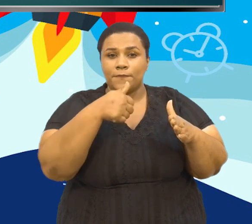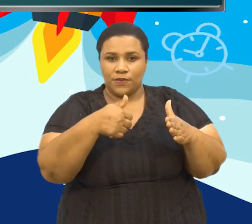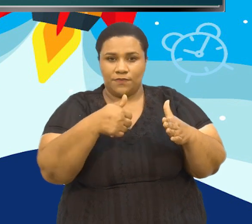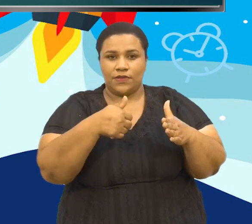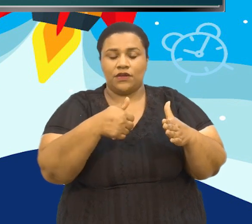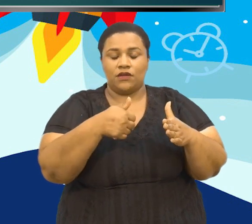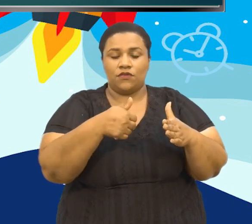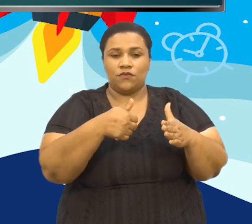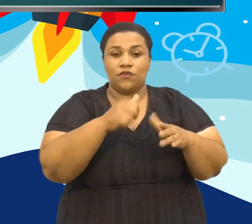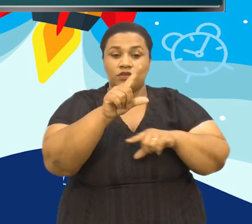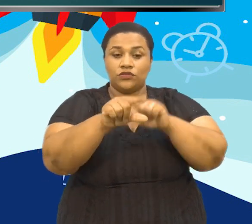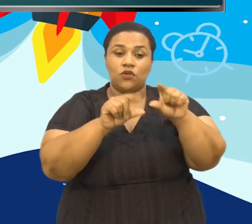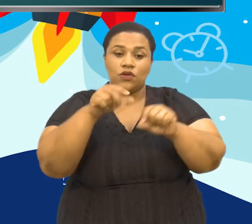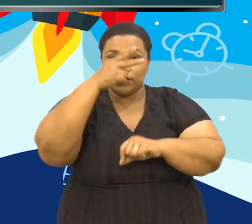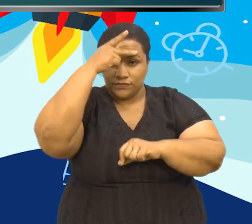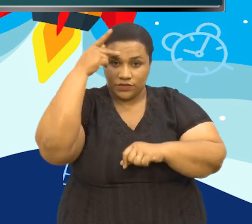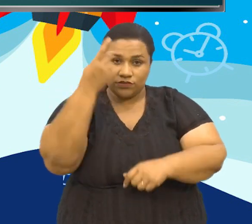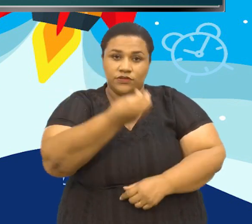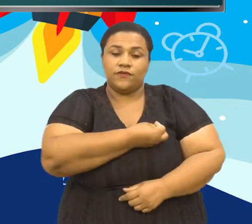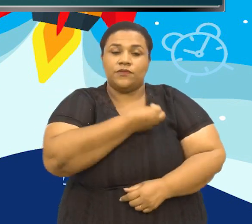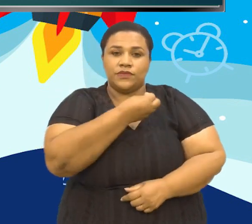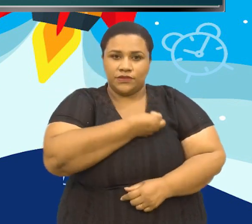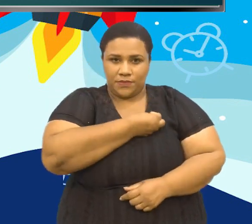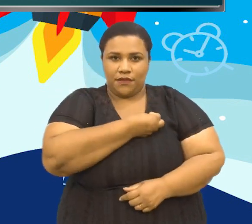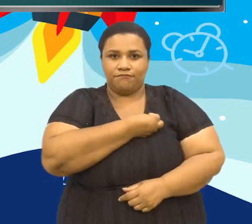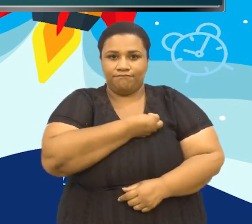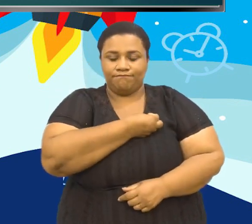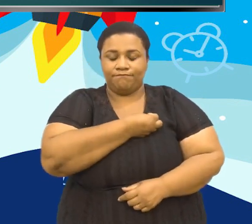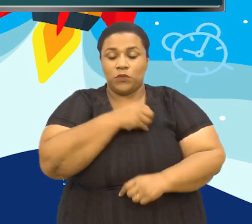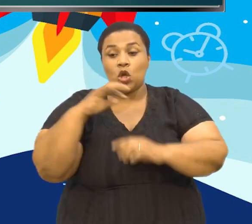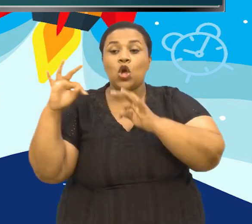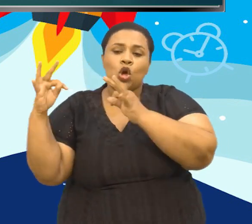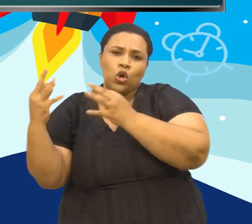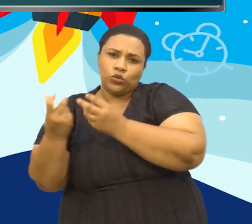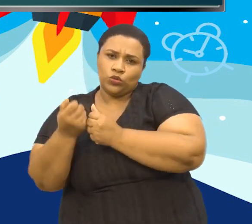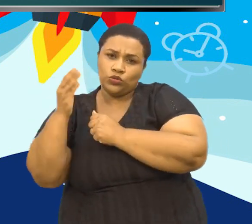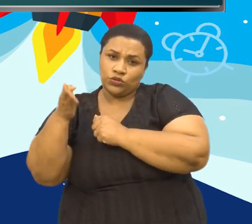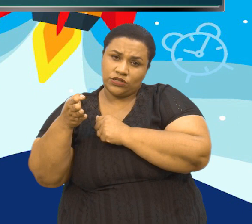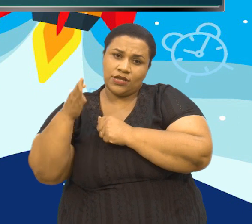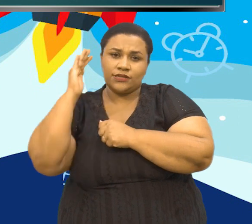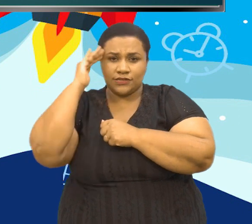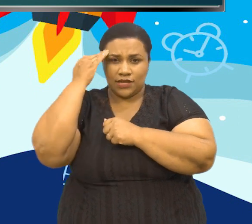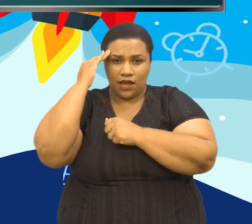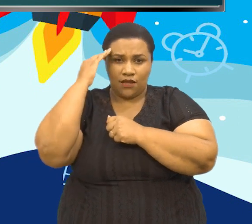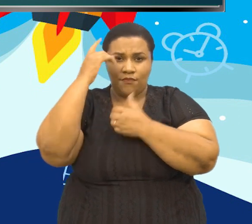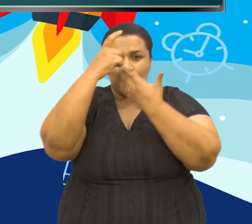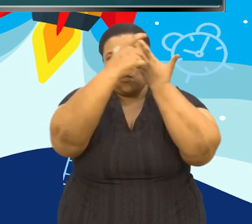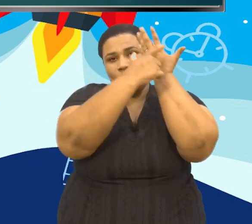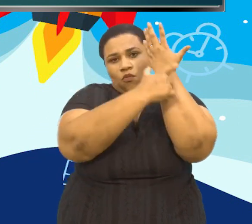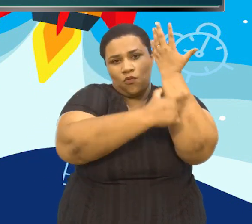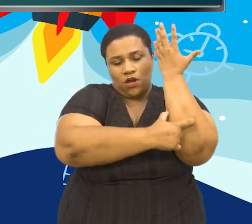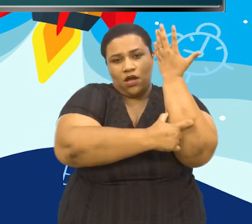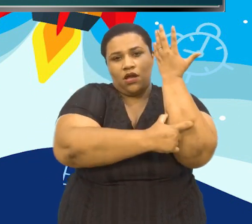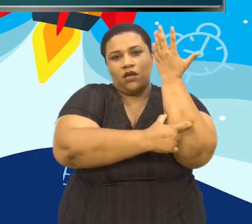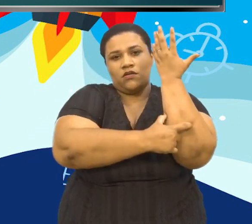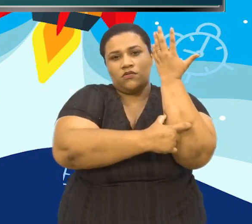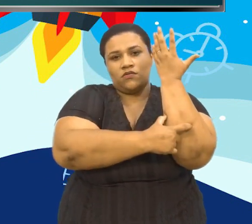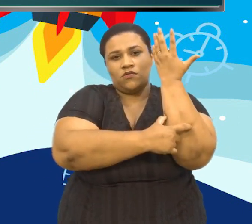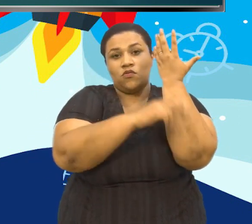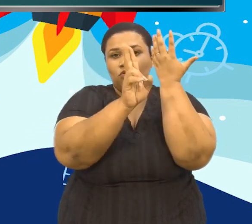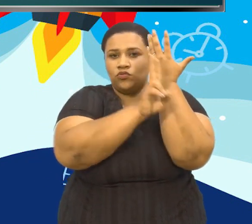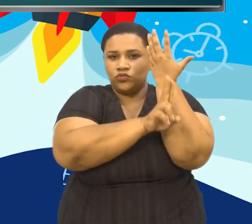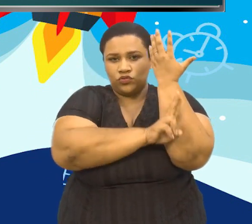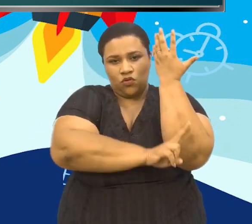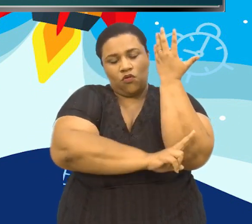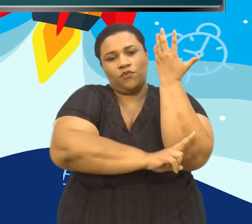se definem os participantes. Todos já devem ter preparado o quadro com a lista de categorias a